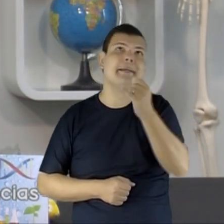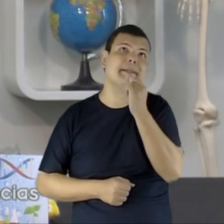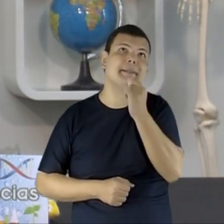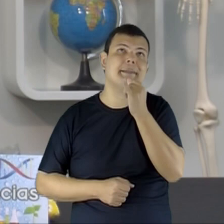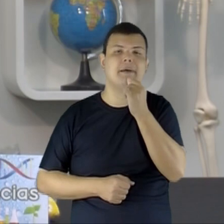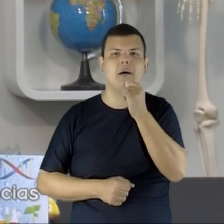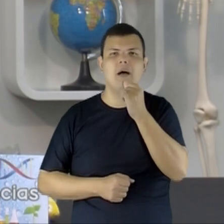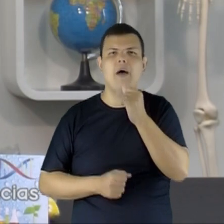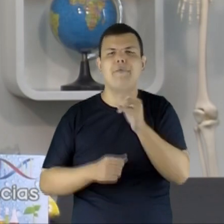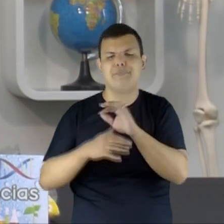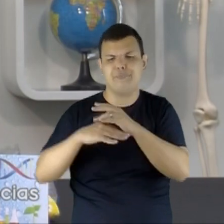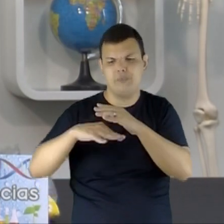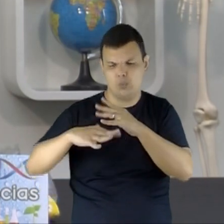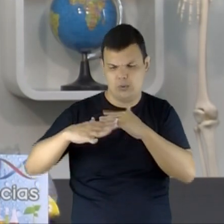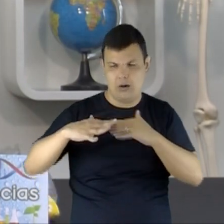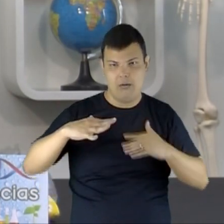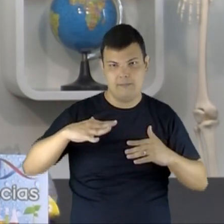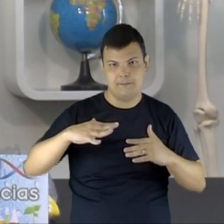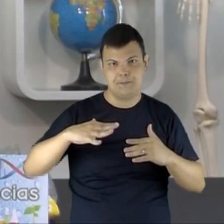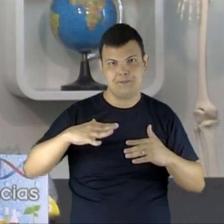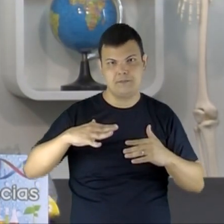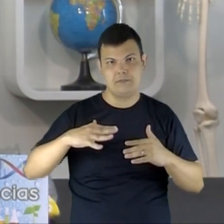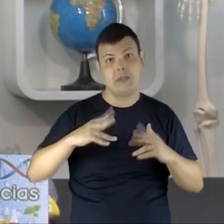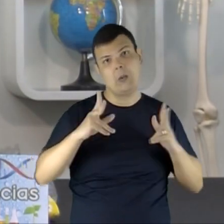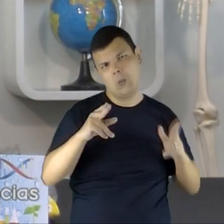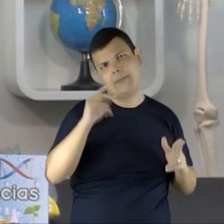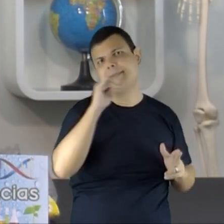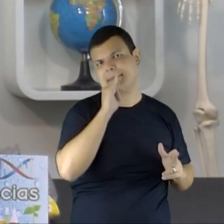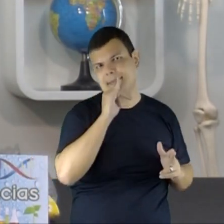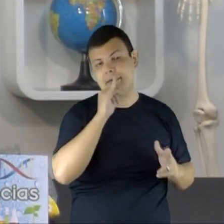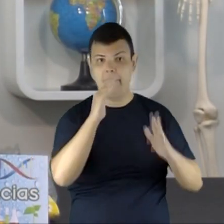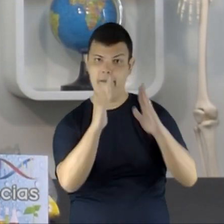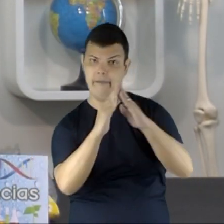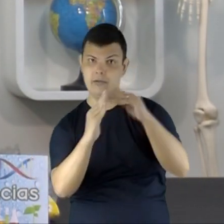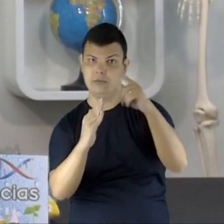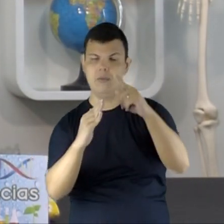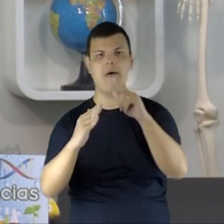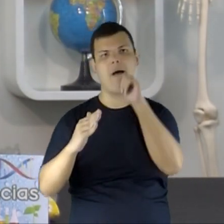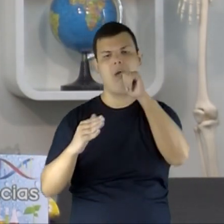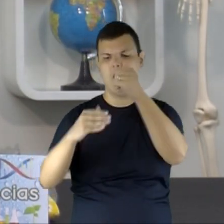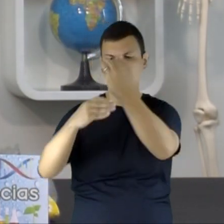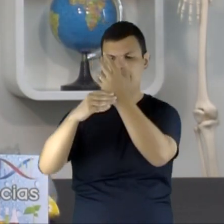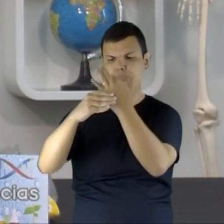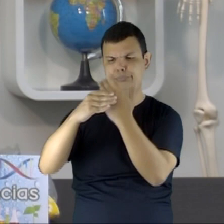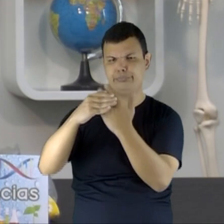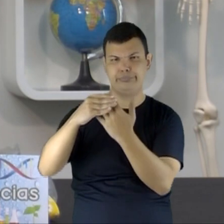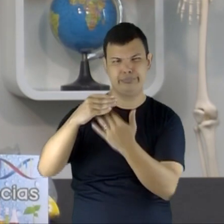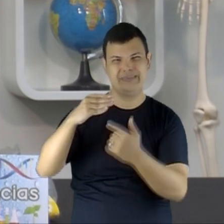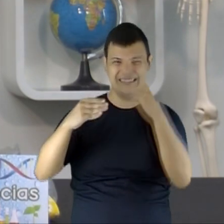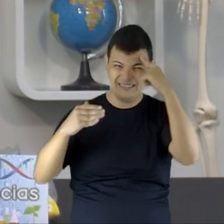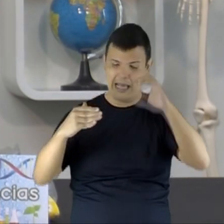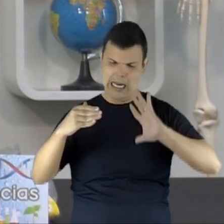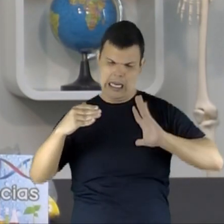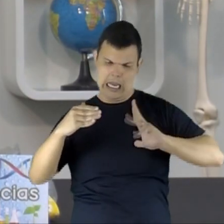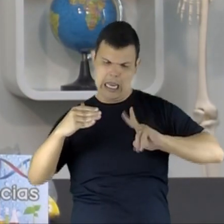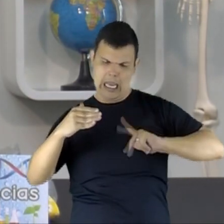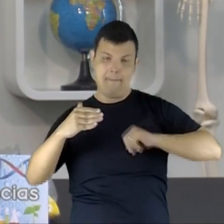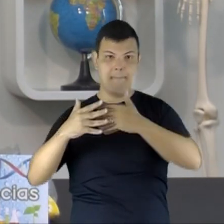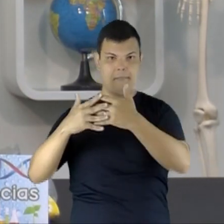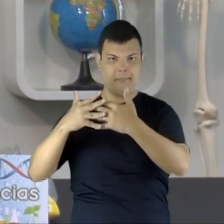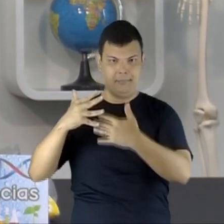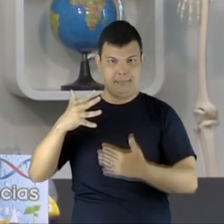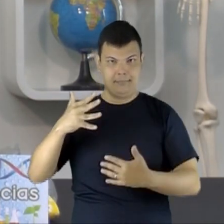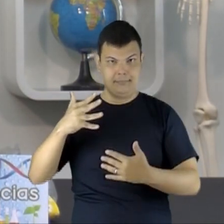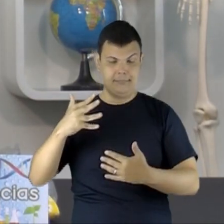de filtrar. O filtro da nossa casa, quando vai filtrar a água, ele faz essa purificação, não é isso?